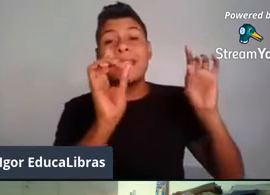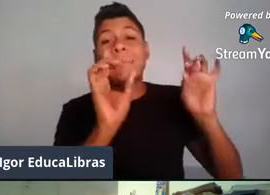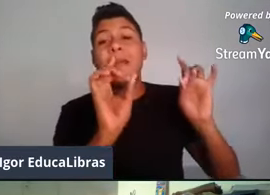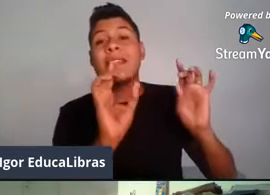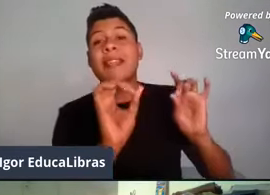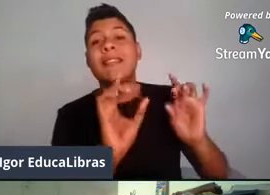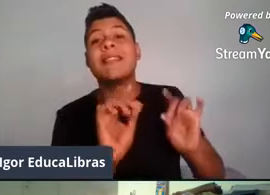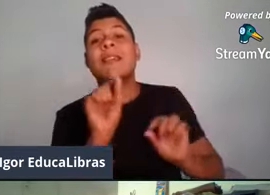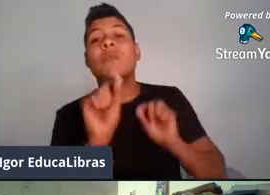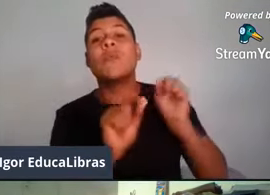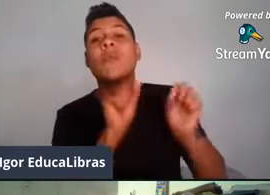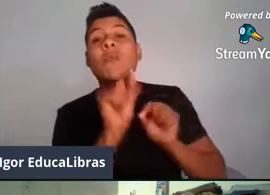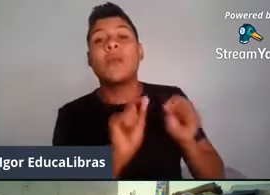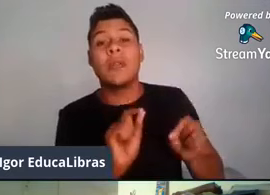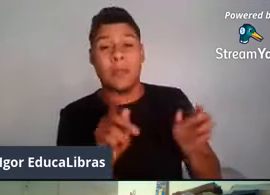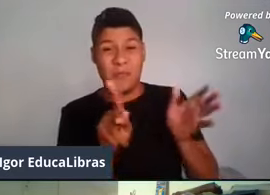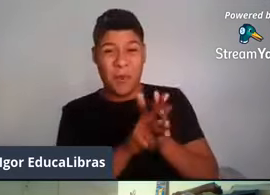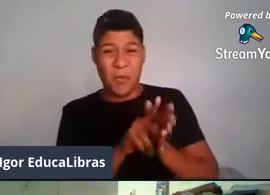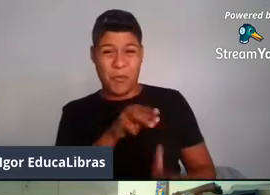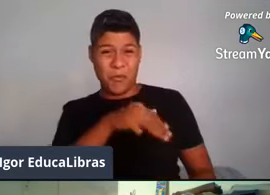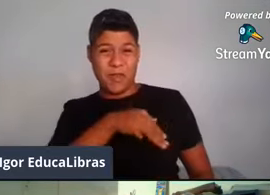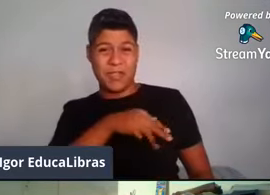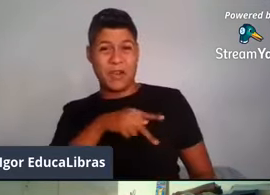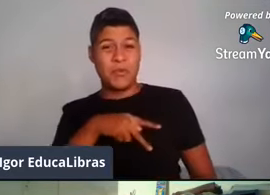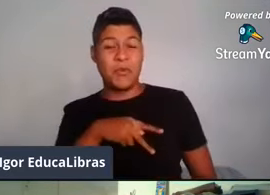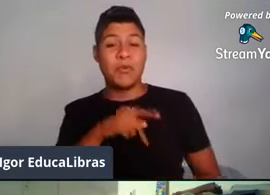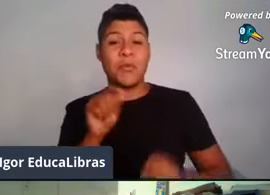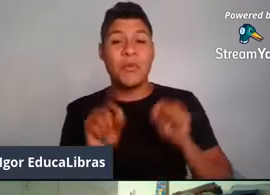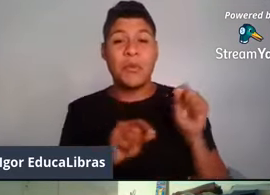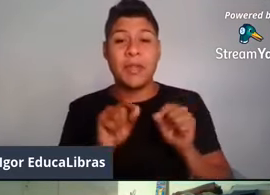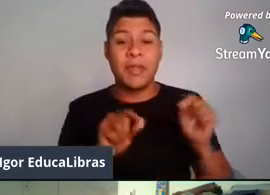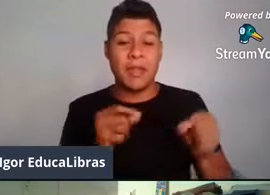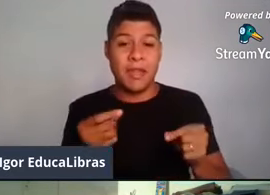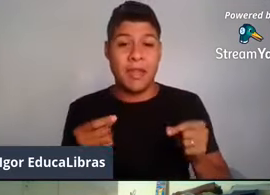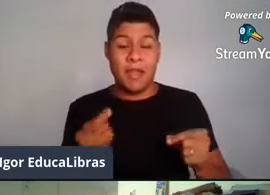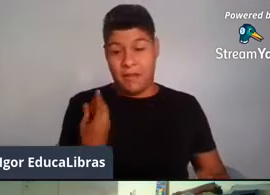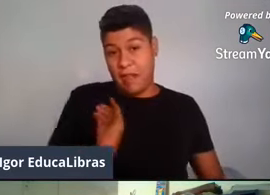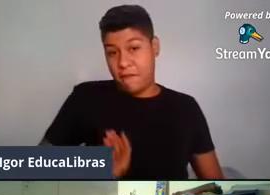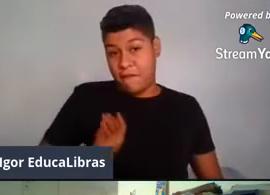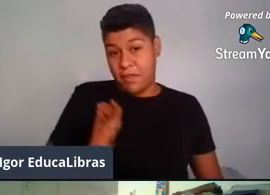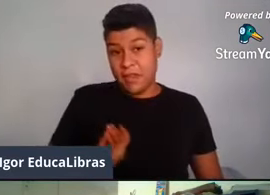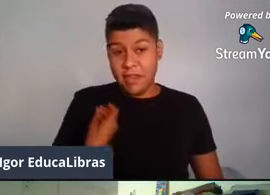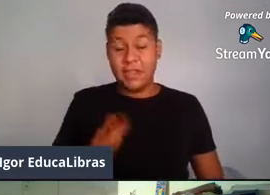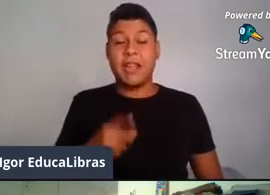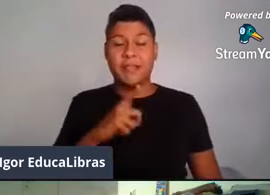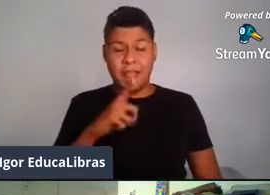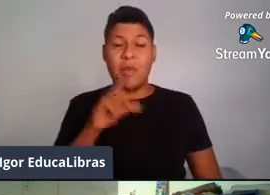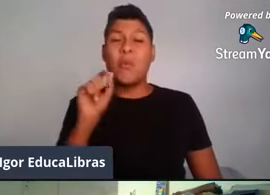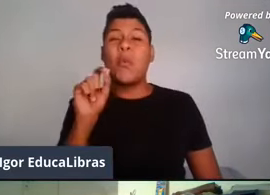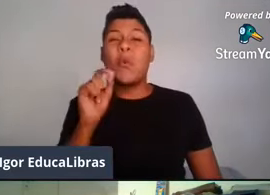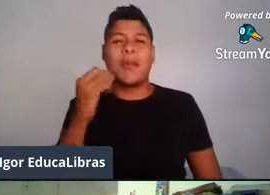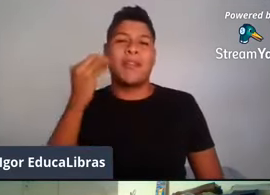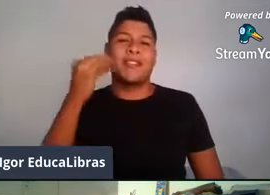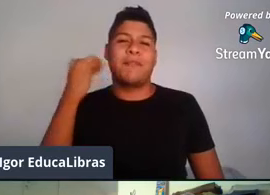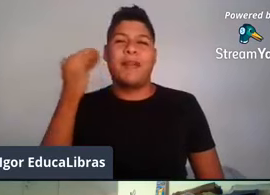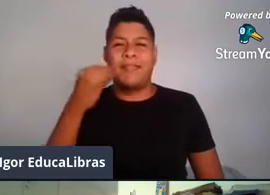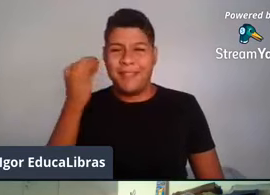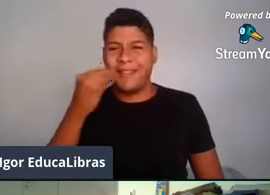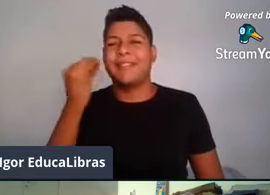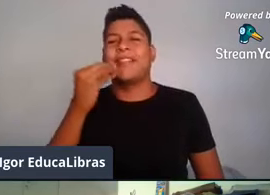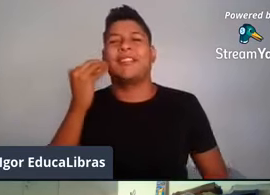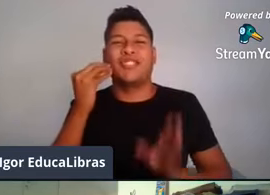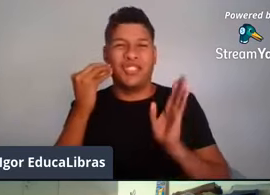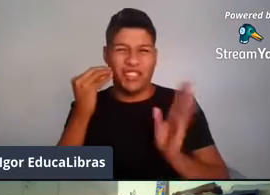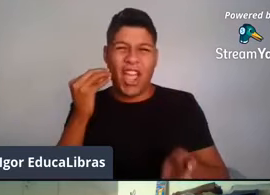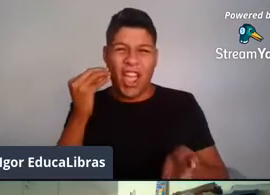nessa área dentro do Ministério Público. Então, eu acho que nessa fase da vida a gente tem uma experiência, uma maturidade suficiente para